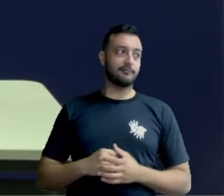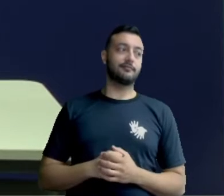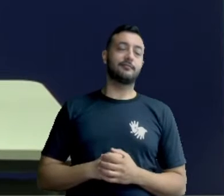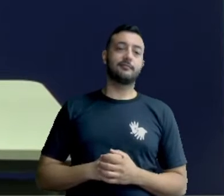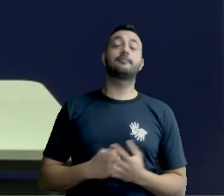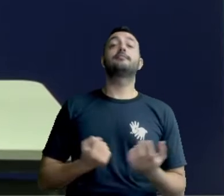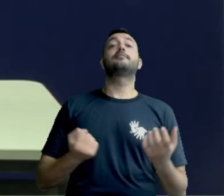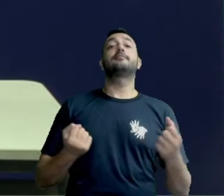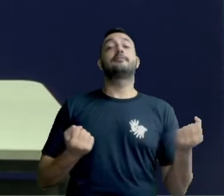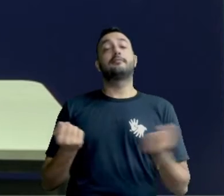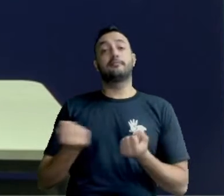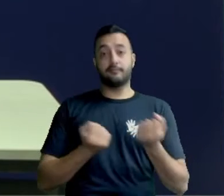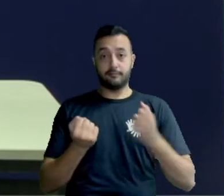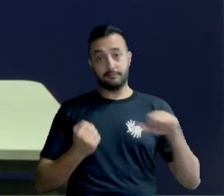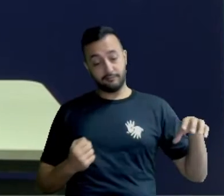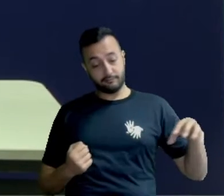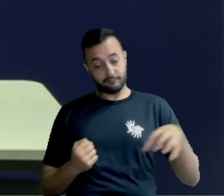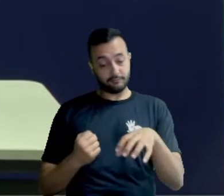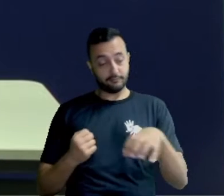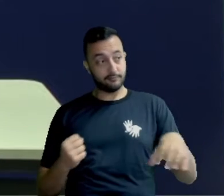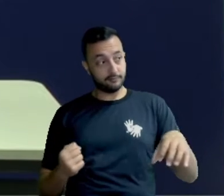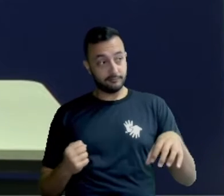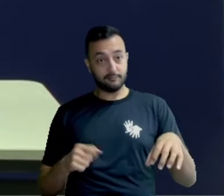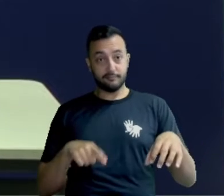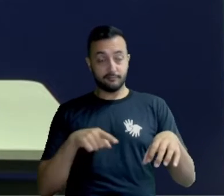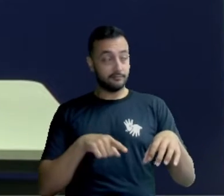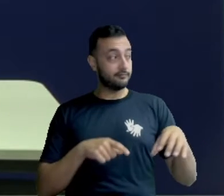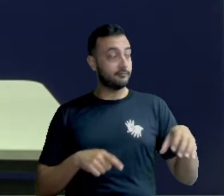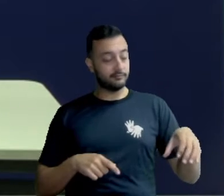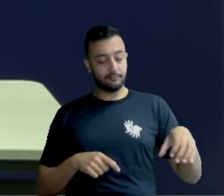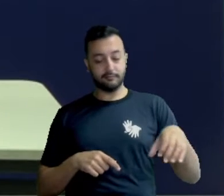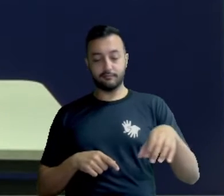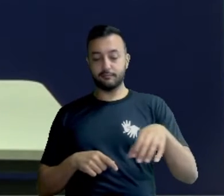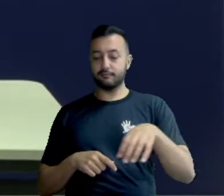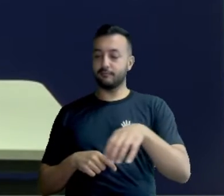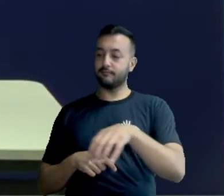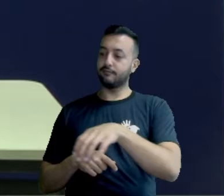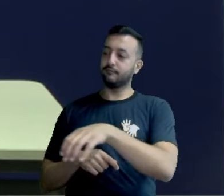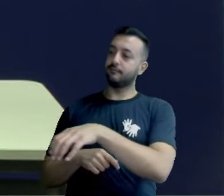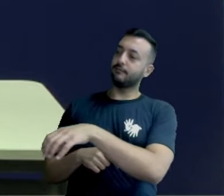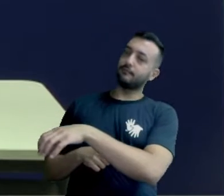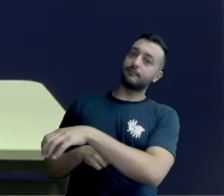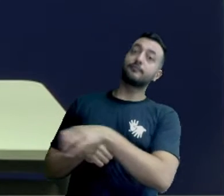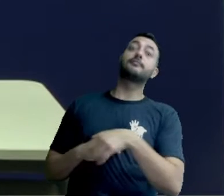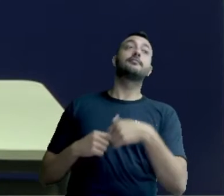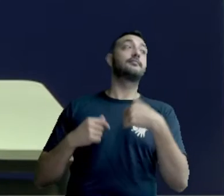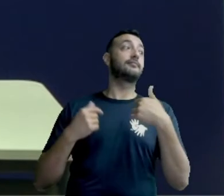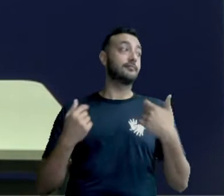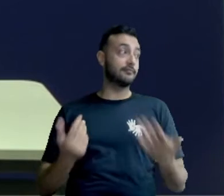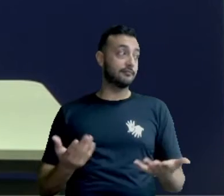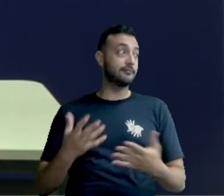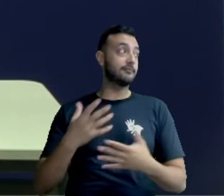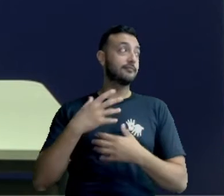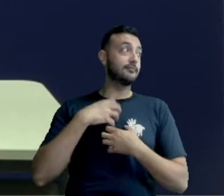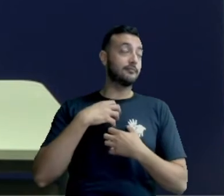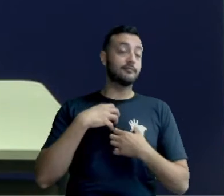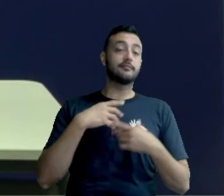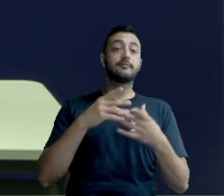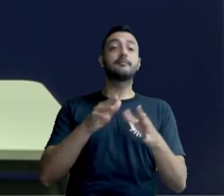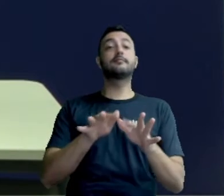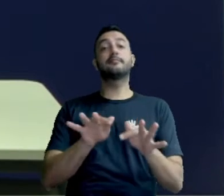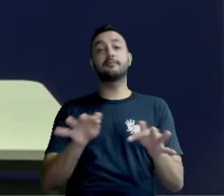E esse carrinho, a partir do momento que ele está aqui se deslocando, ele, nesse momento, a gente já, pelo